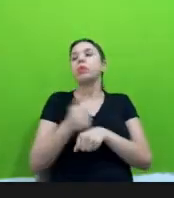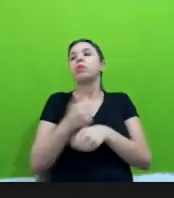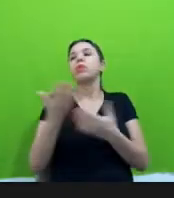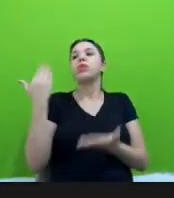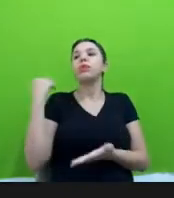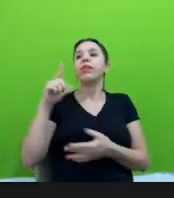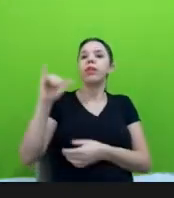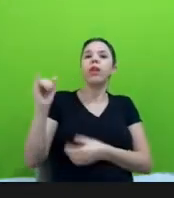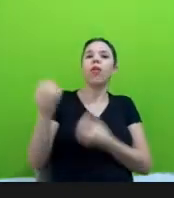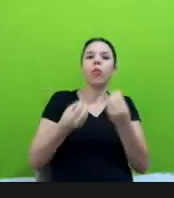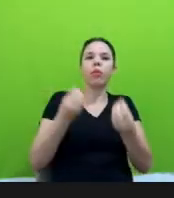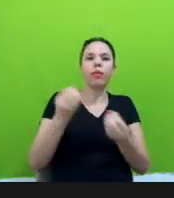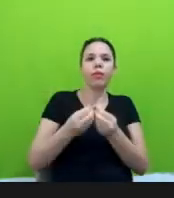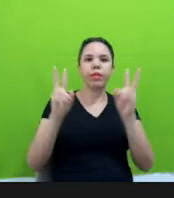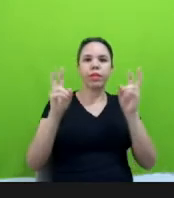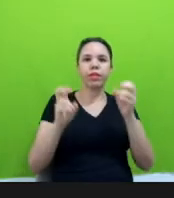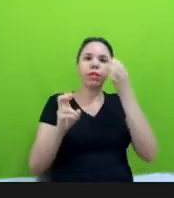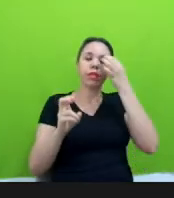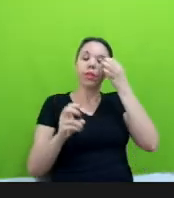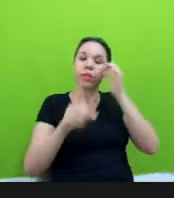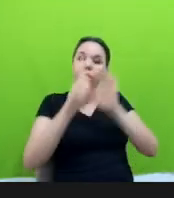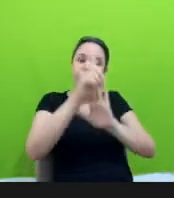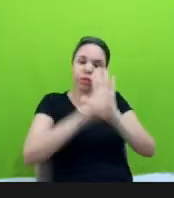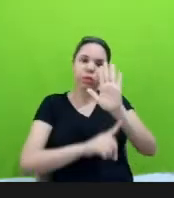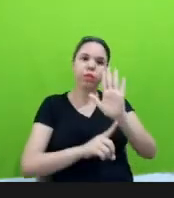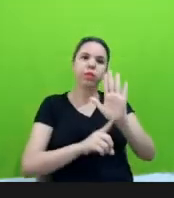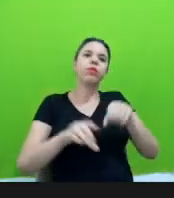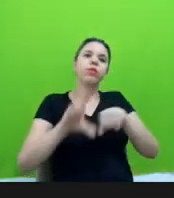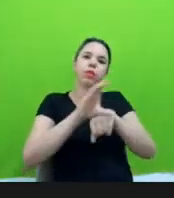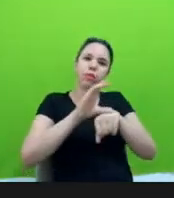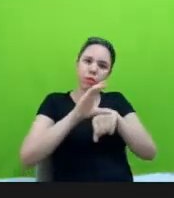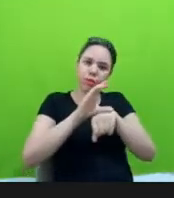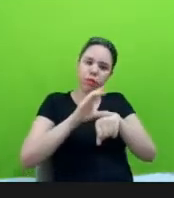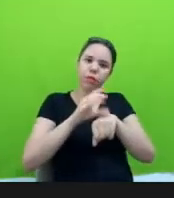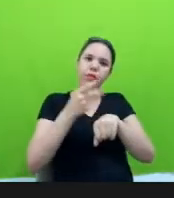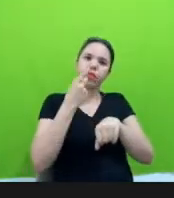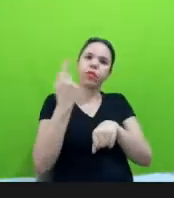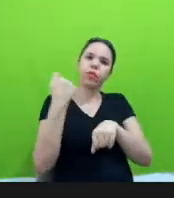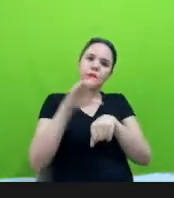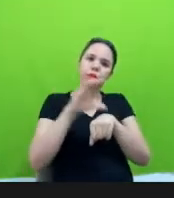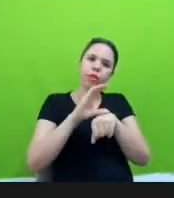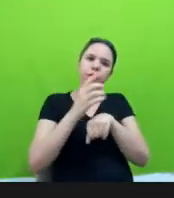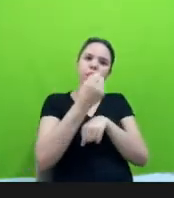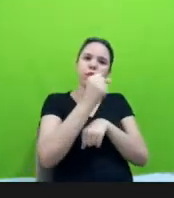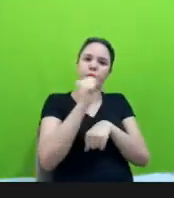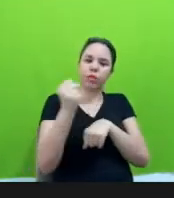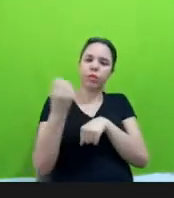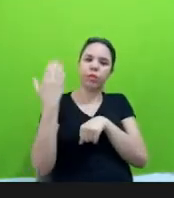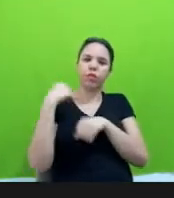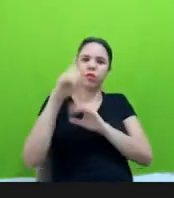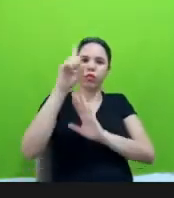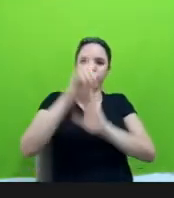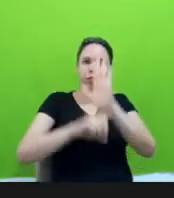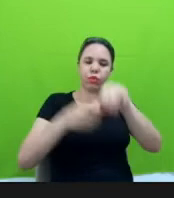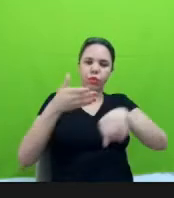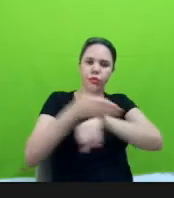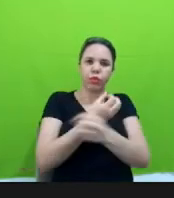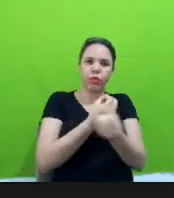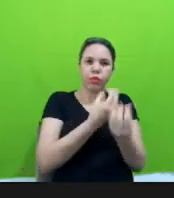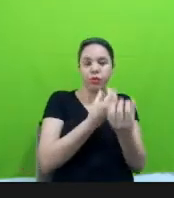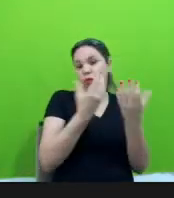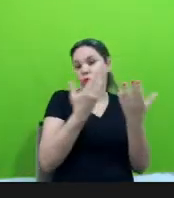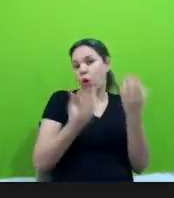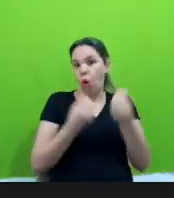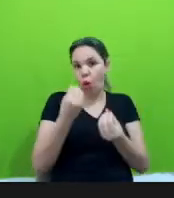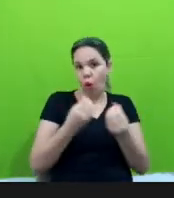LAI? Na questão desse direito, que é um direito constitucional, que está lá na Constituição desde 88, que é o direito do acesso à informação. Como é que